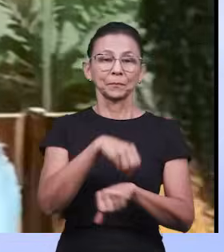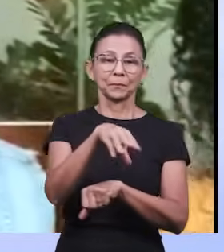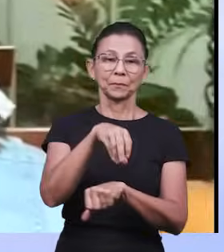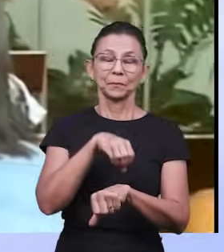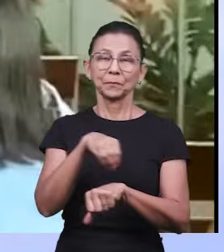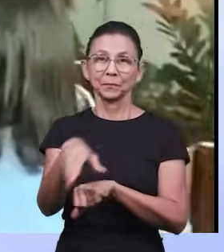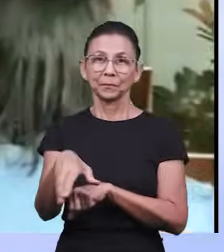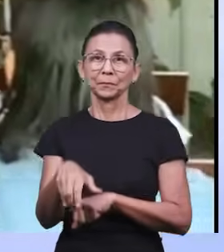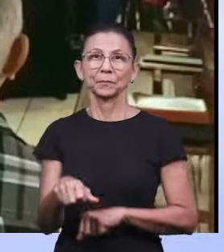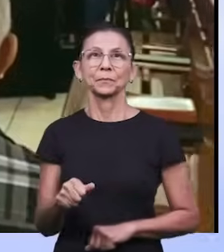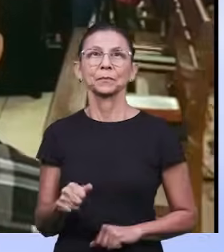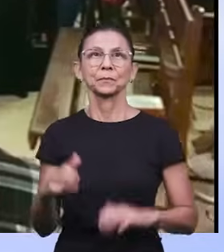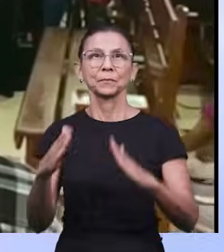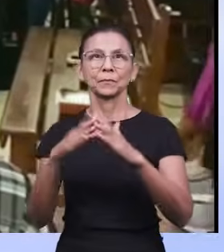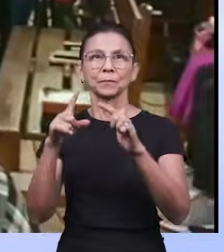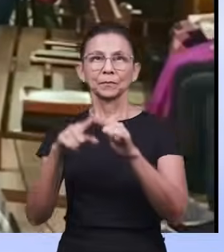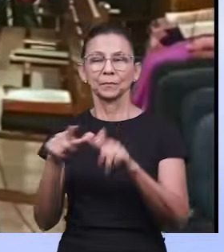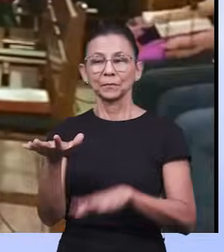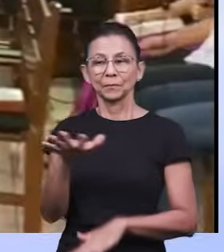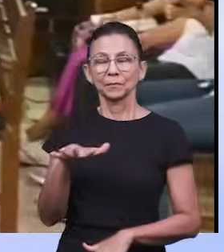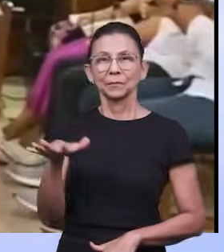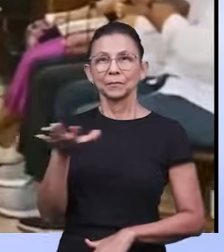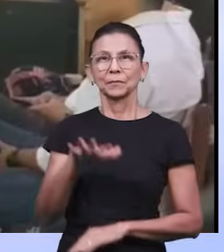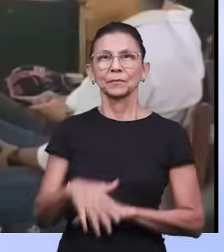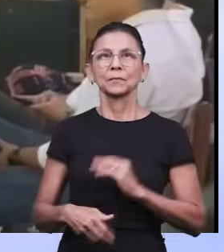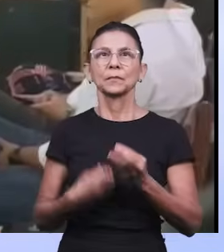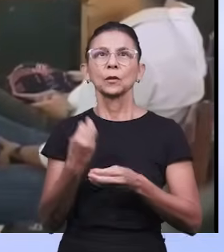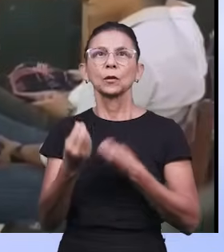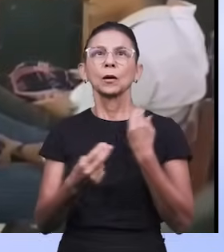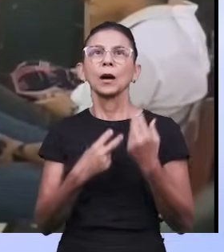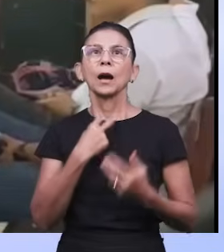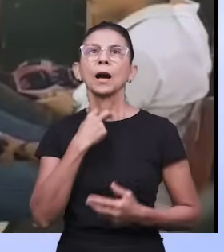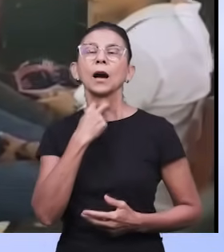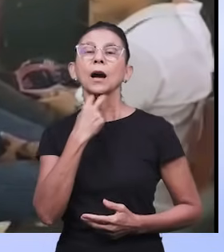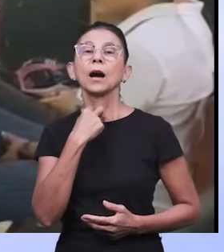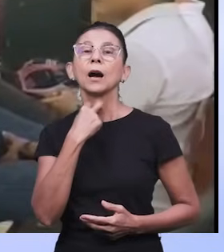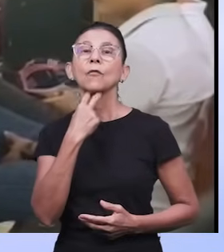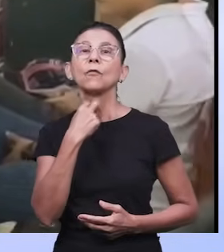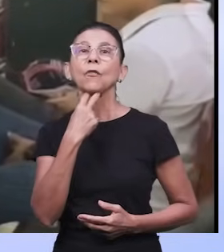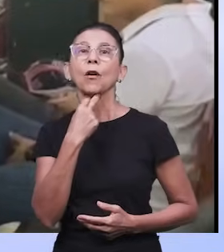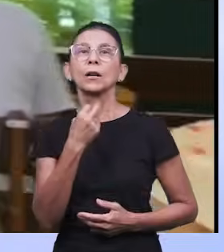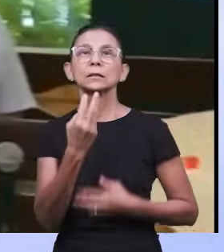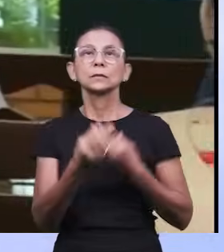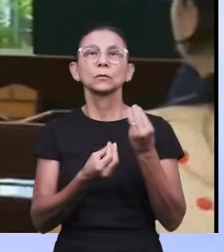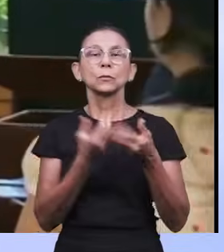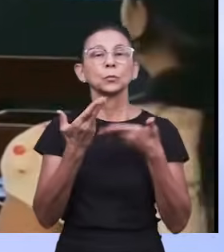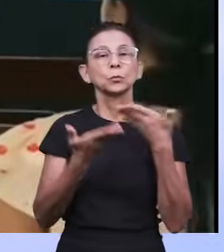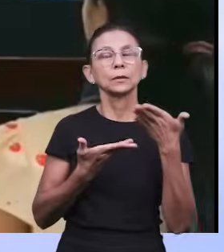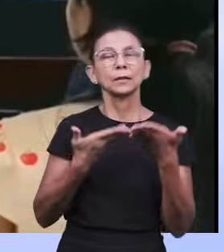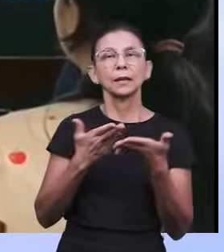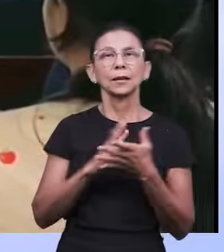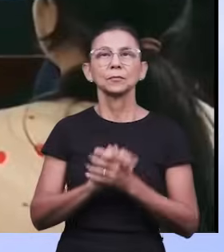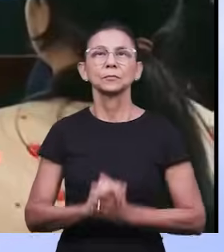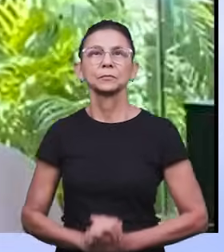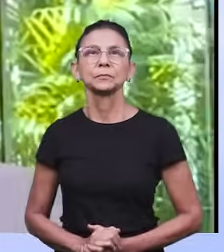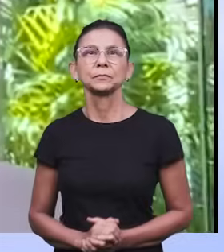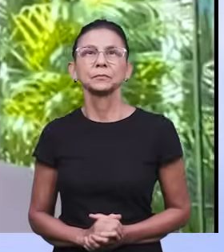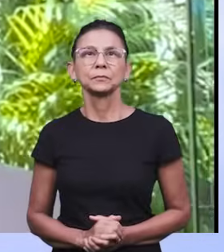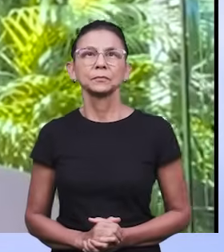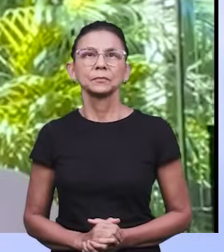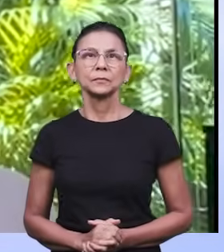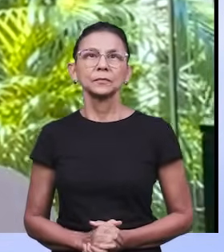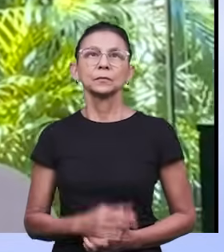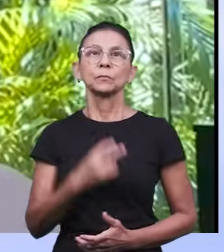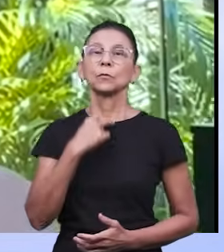região, com enfoque nos cuidados com a voz, aula ministrada pela irmã Gabriela Bravo, e a segunda aula voltada para voz